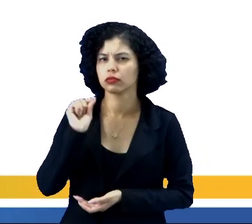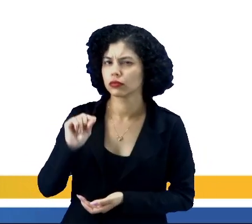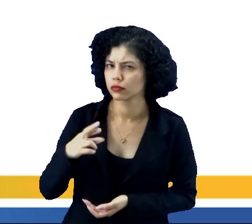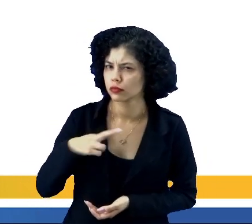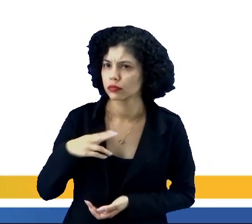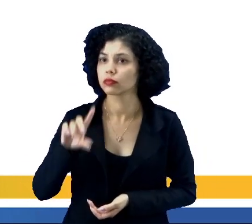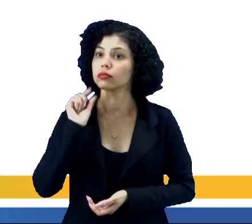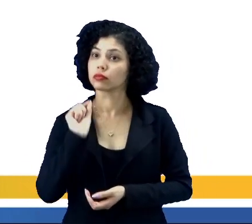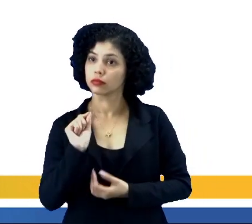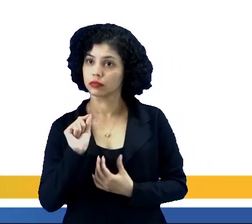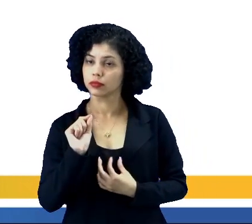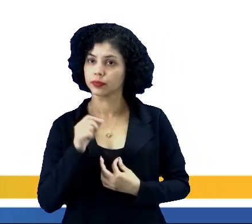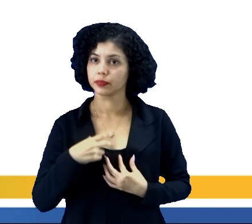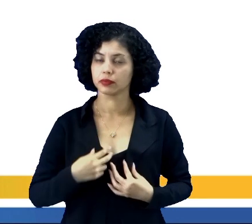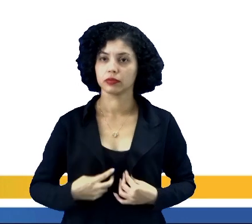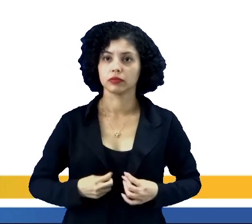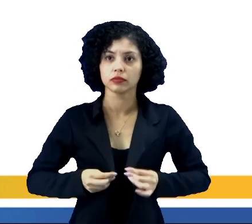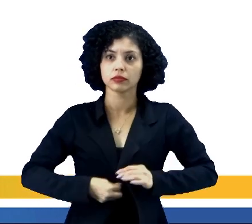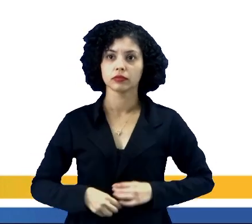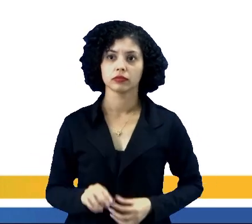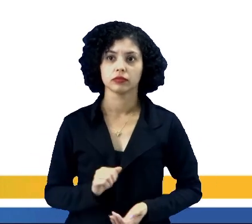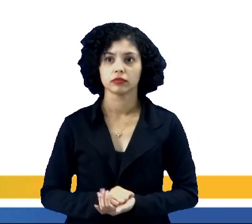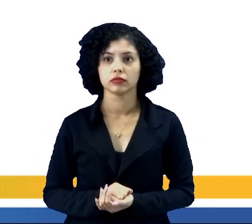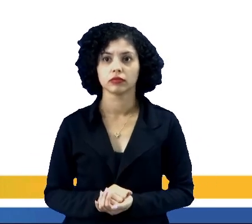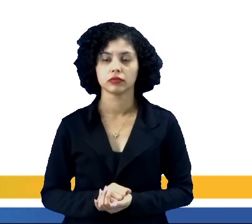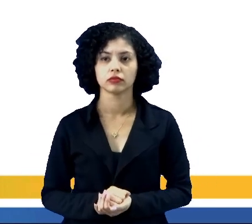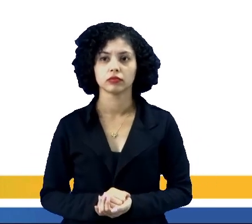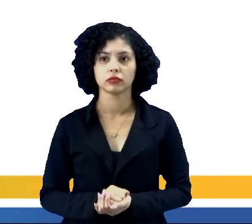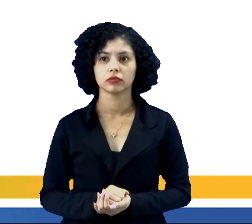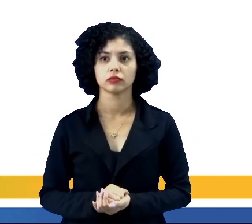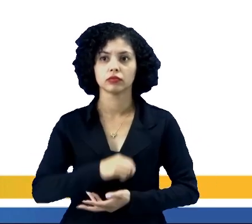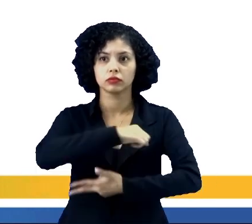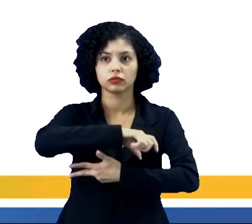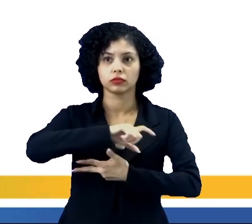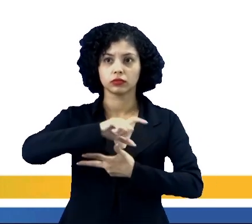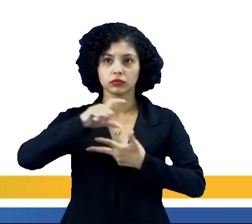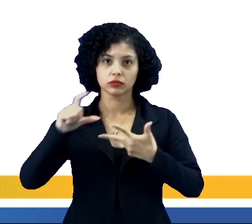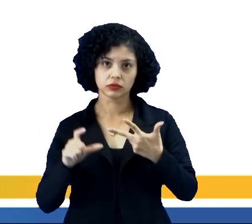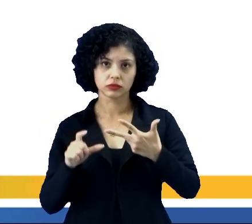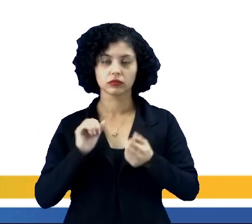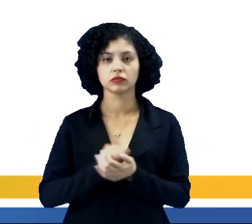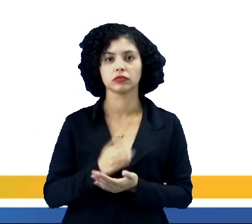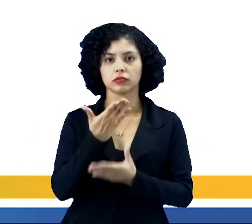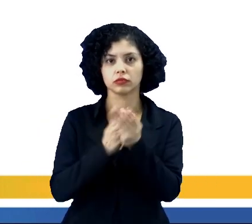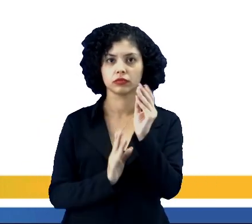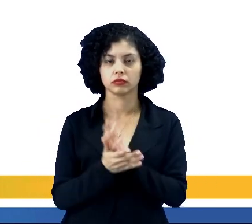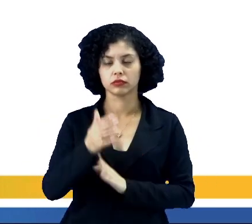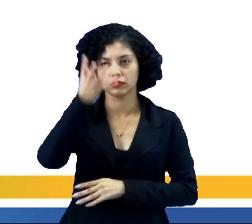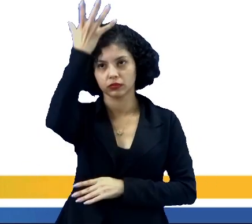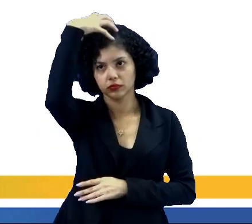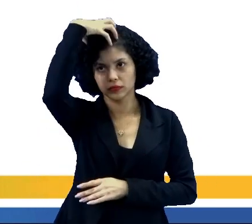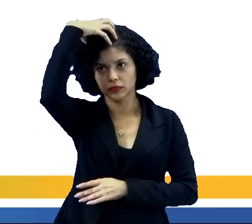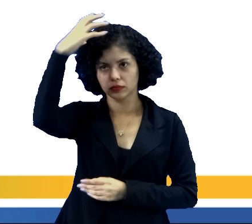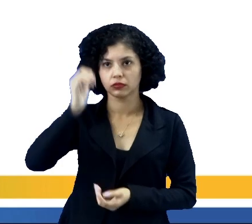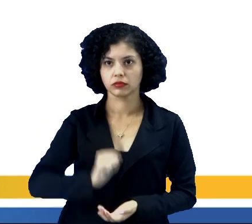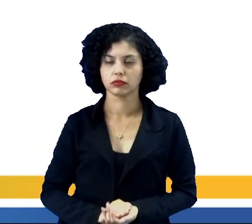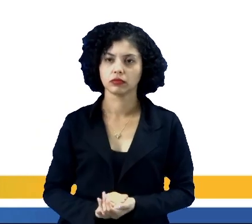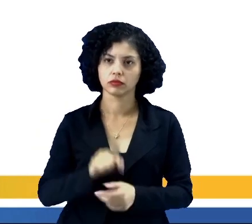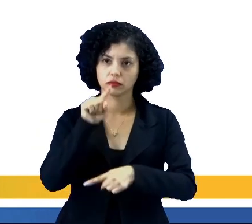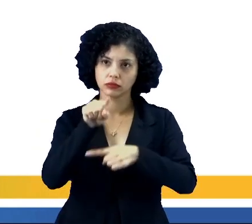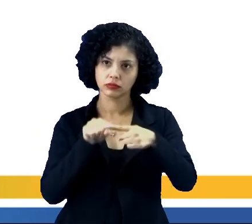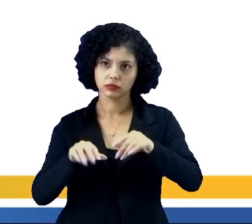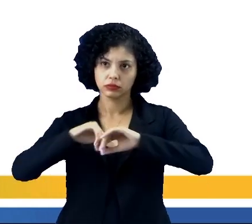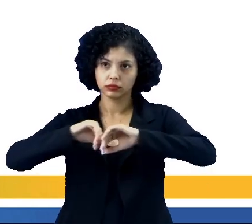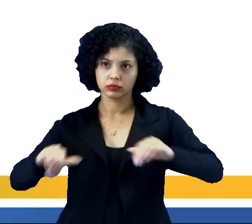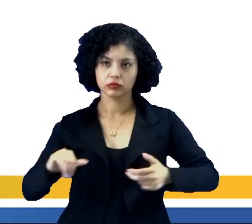que priorizava, letra A concentração dos poderes na mão do rei, letra B, a